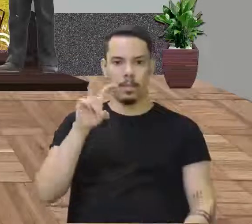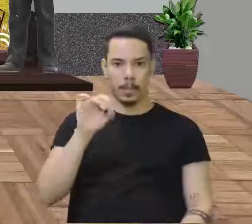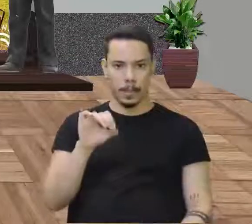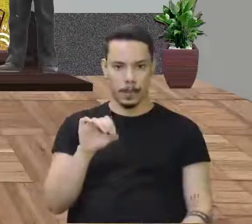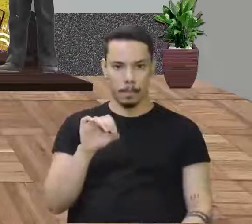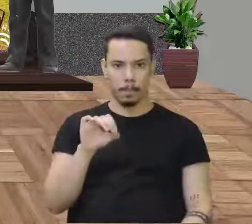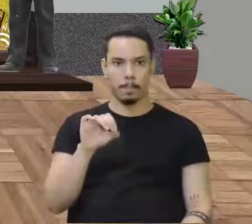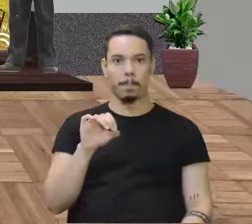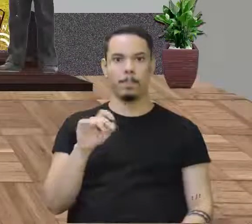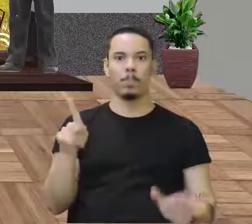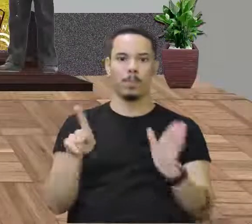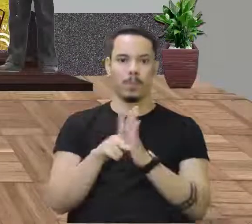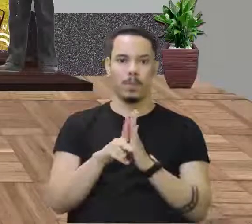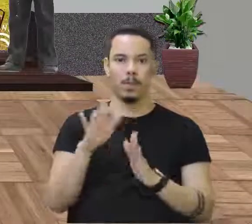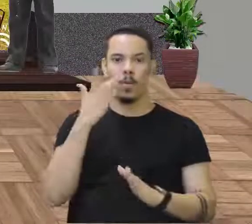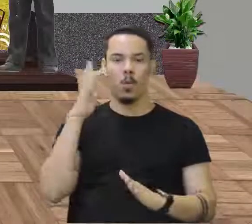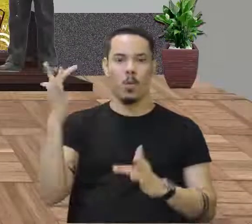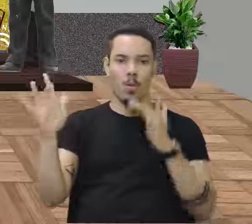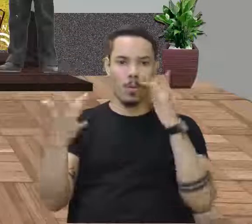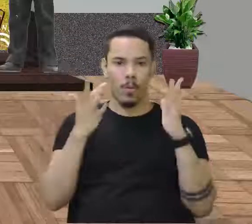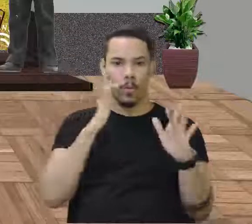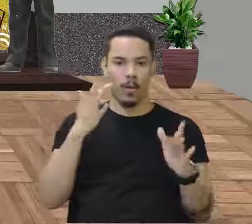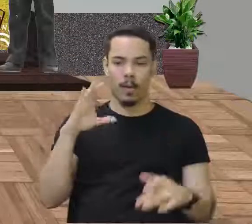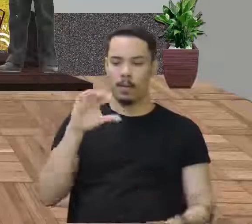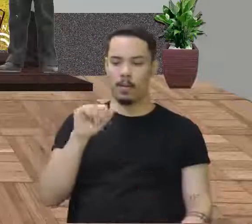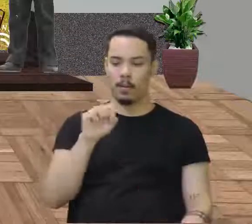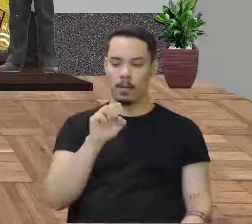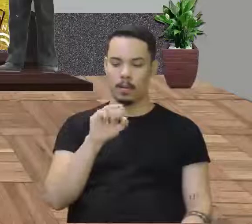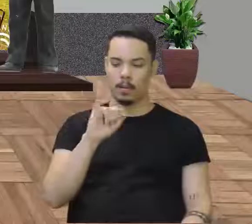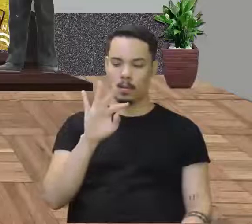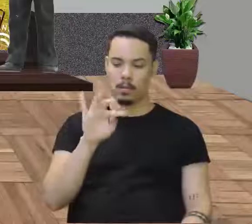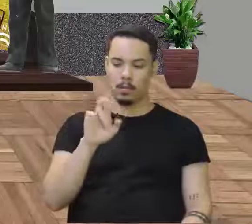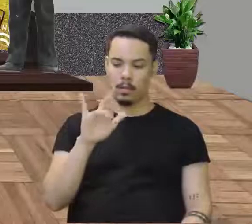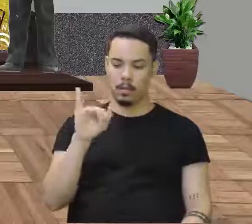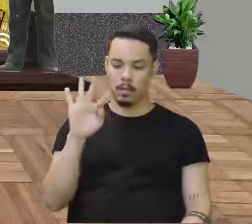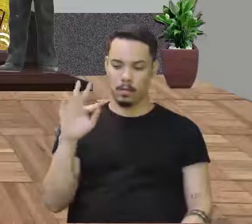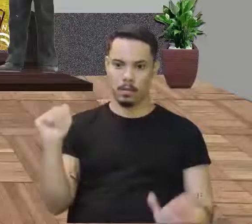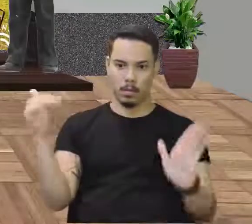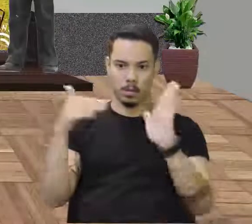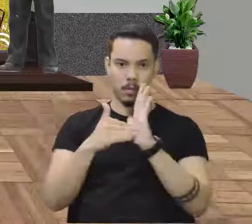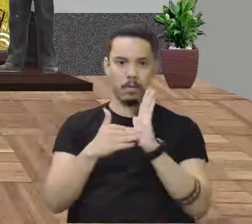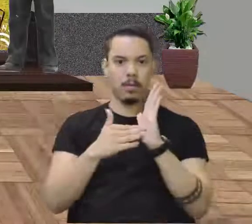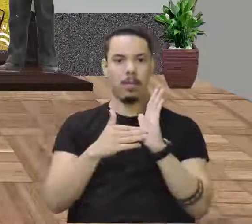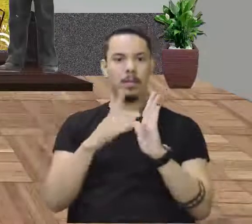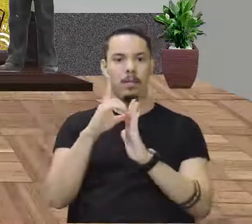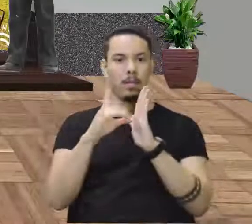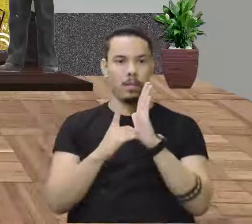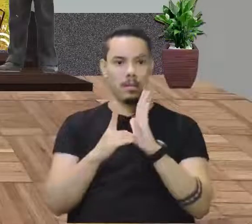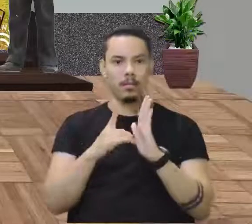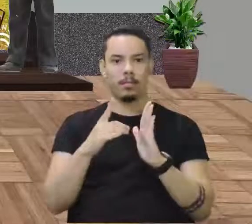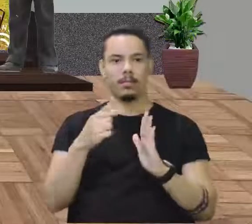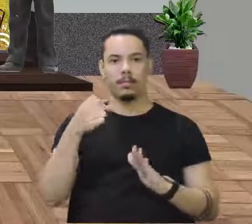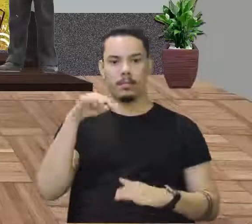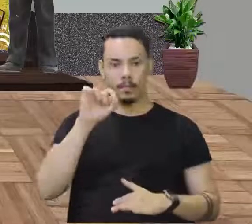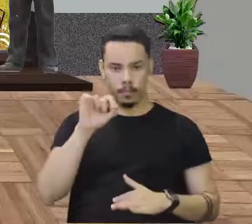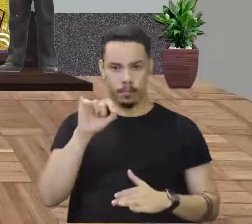a Casterita, que vai ficar 50, 60 até a década de 70, segurando a economia